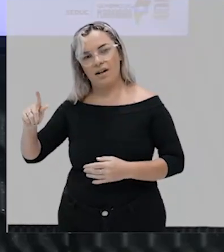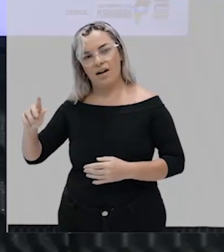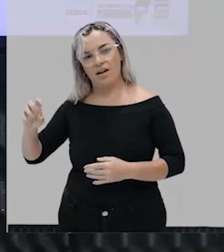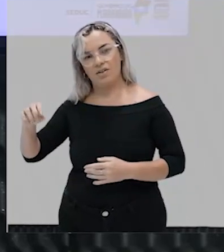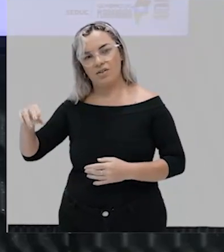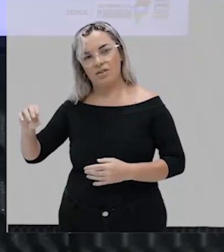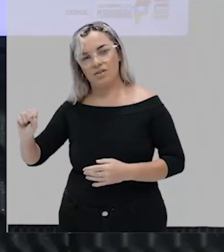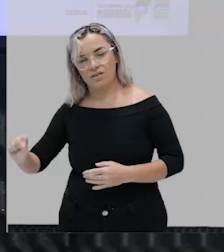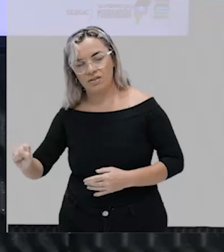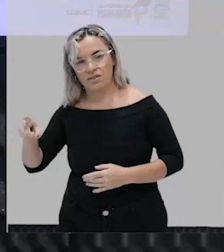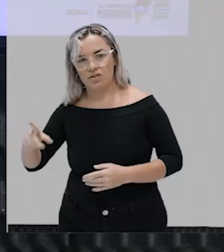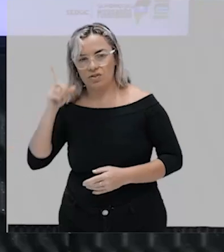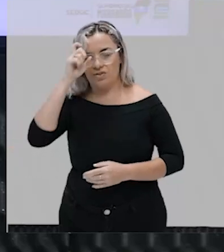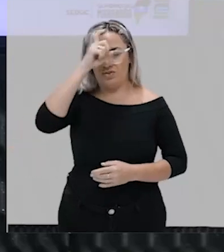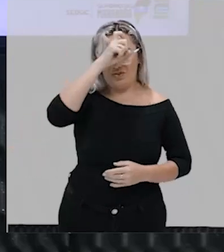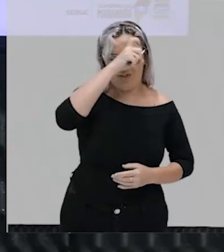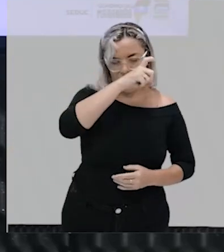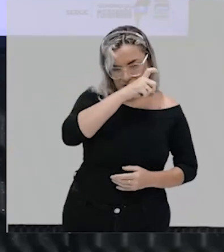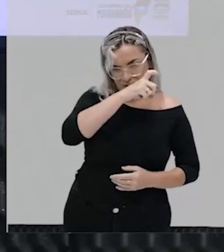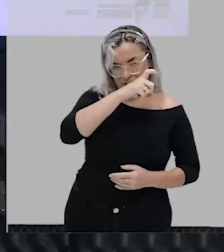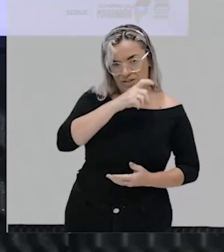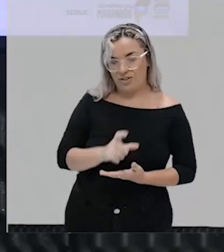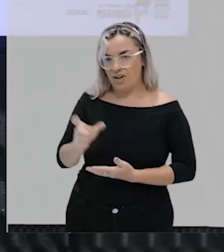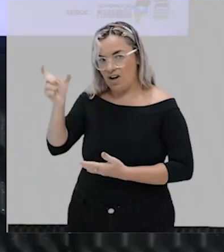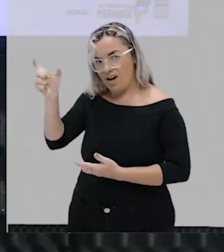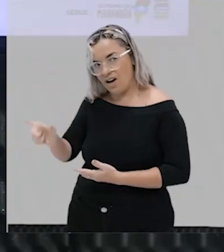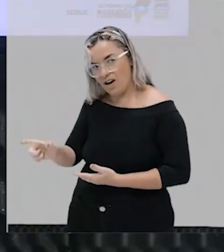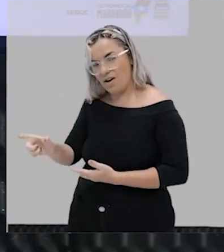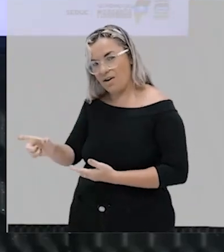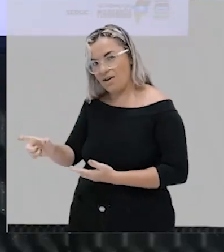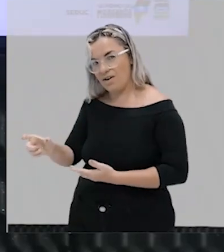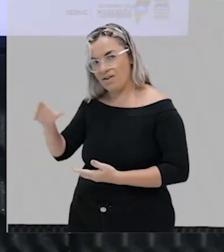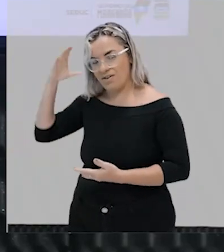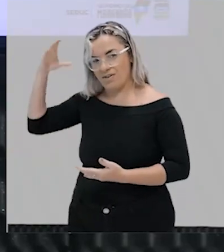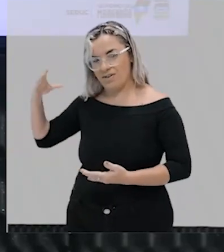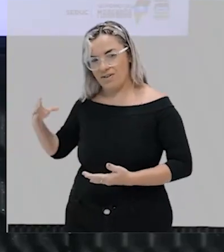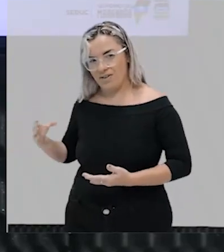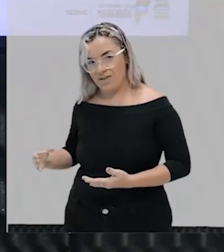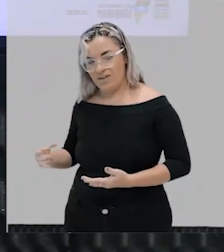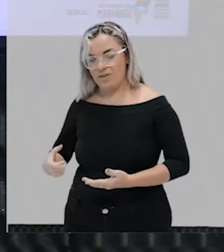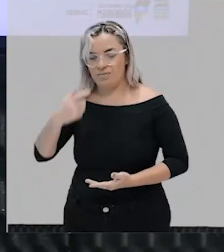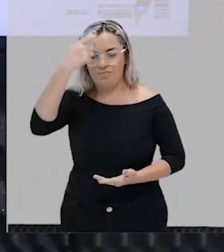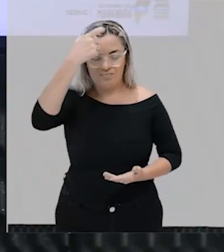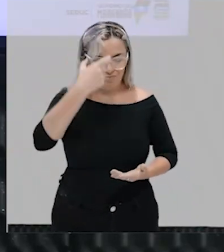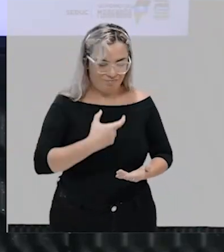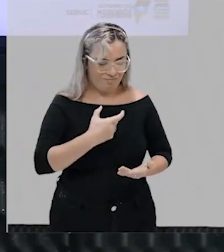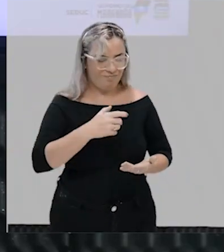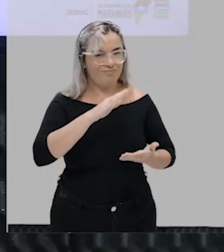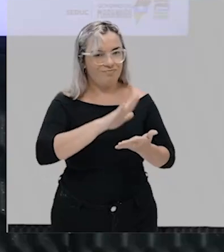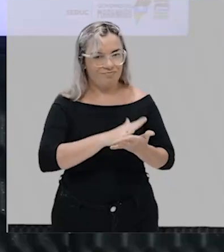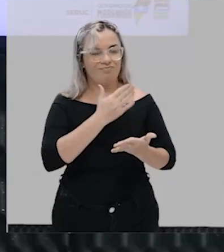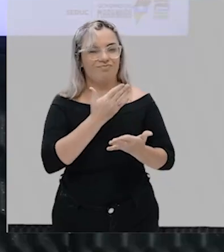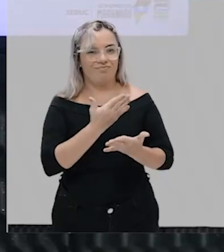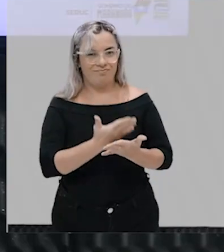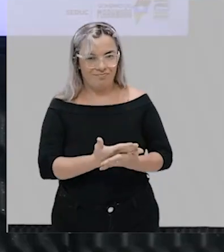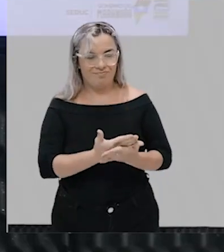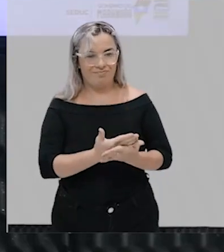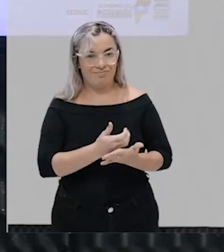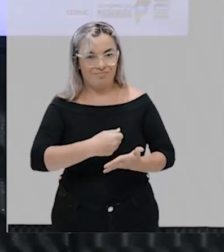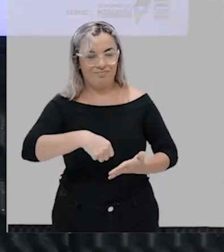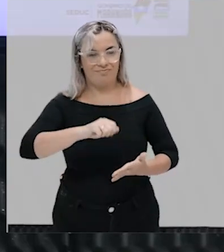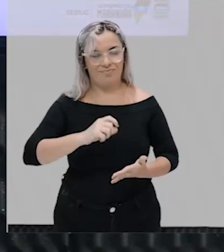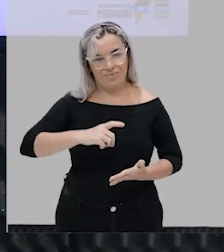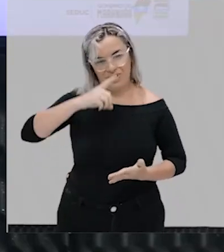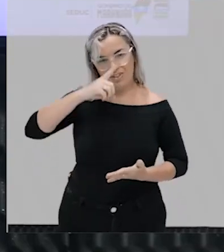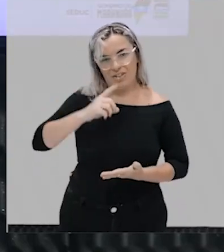Cacau Sotera. Essa é minha amiga, Dei, que está aqui auxiliando nesta aula para os chuchus que não podem me ouvir,